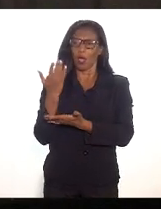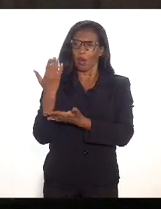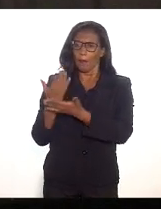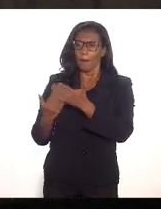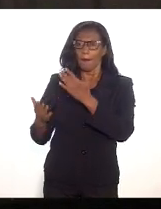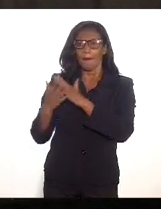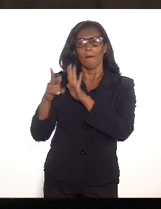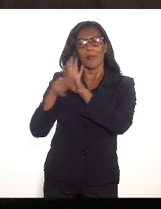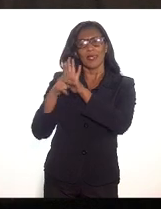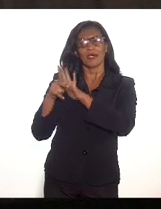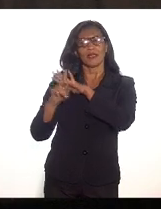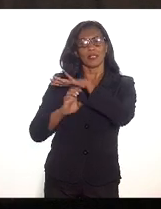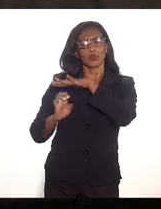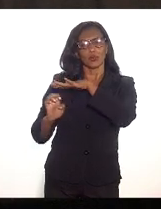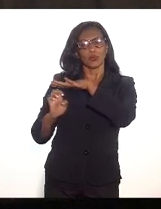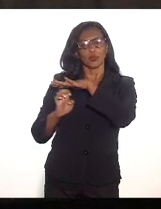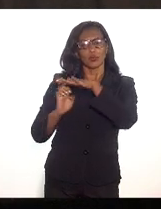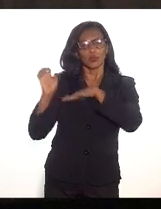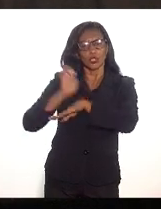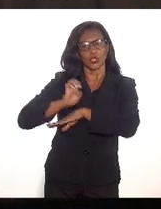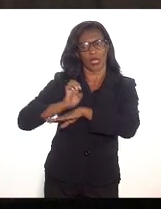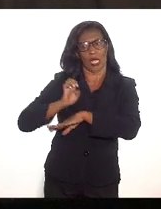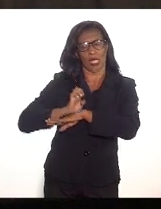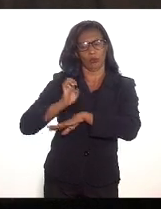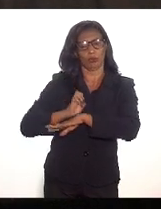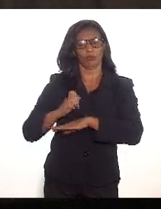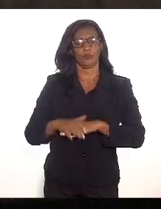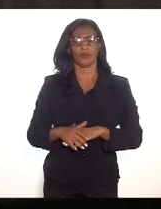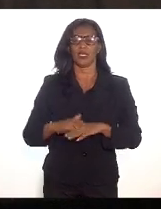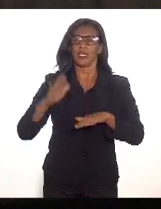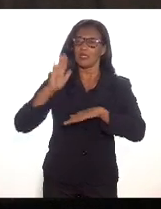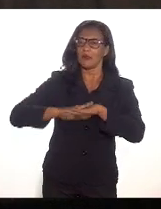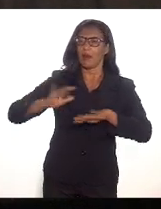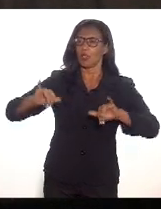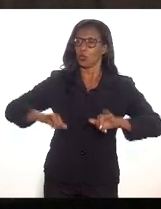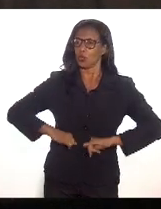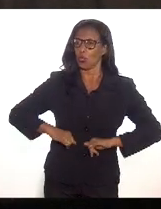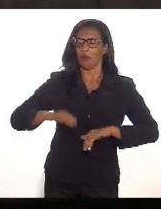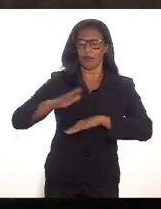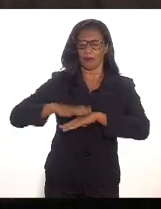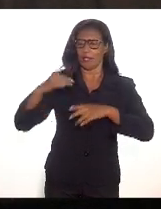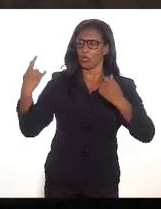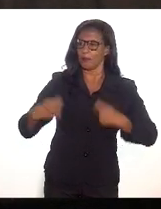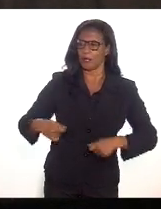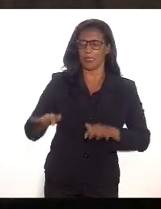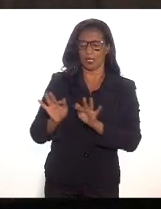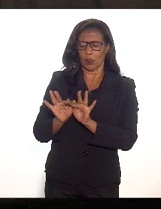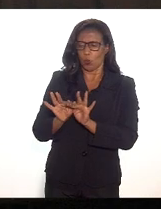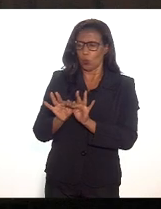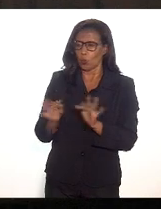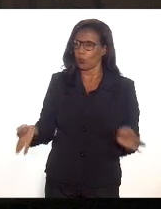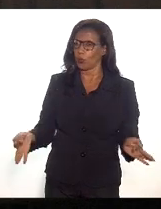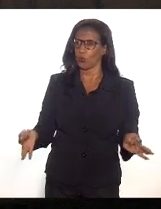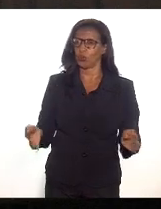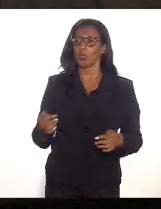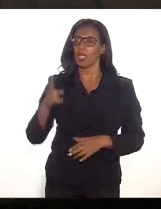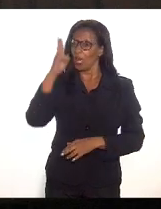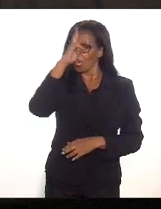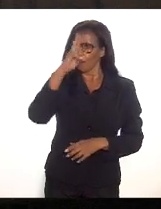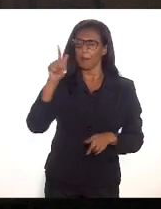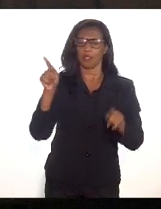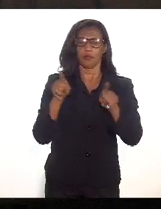a população que mais precisa, que mais sofre, que é a população dos mais humildes. E lembrando mais uma vez que